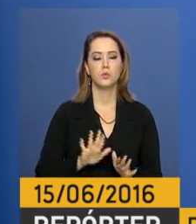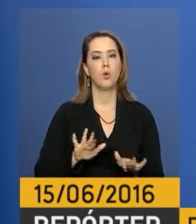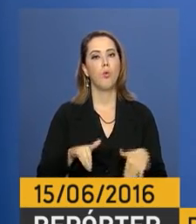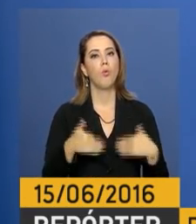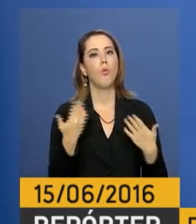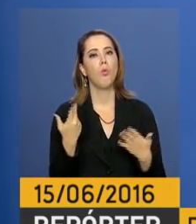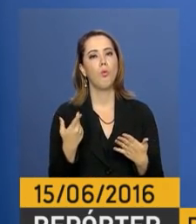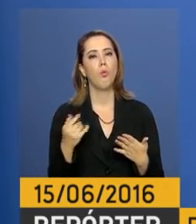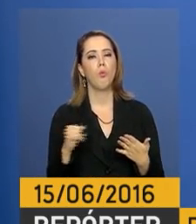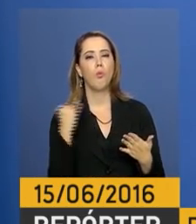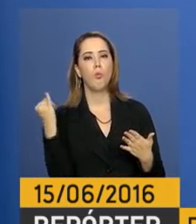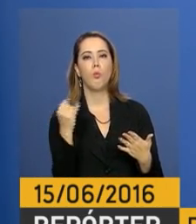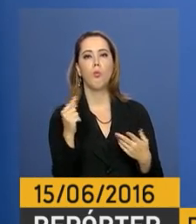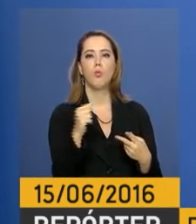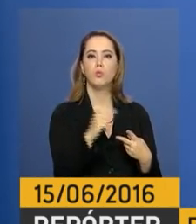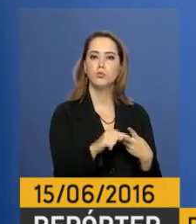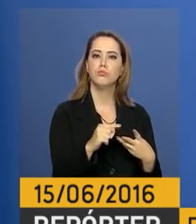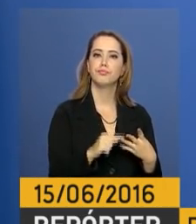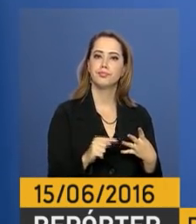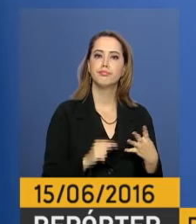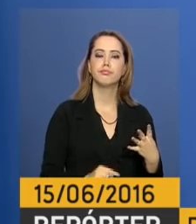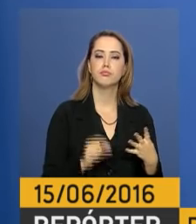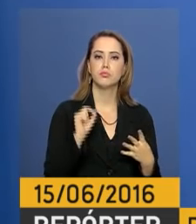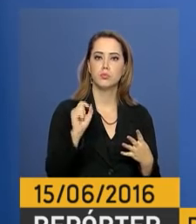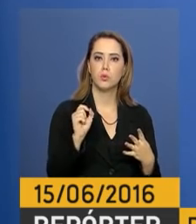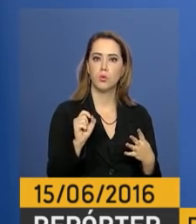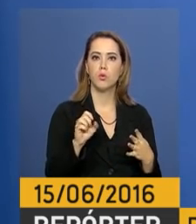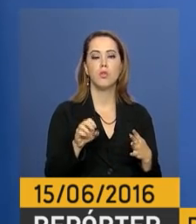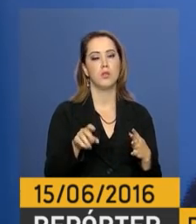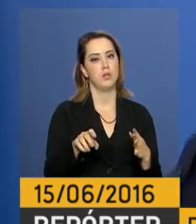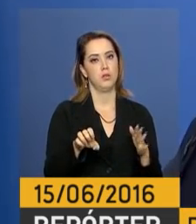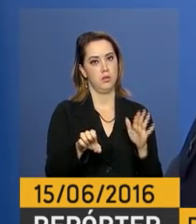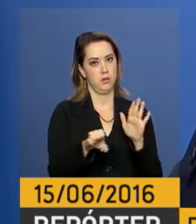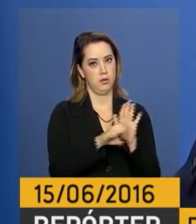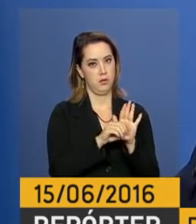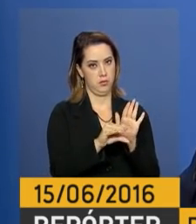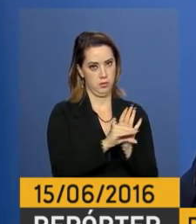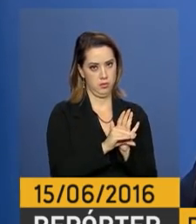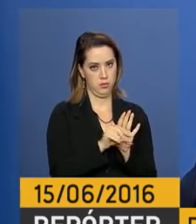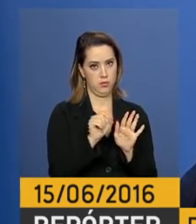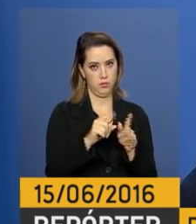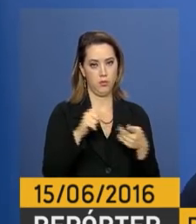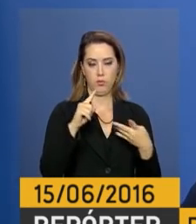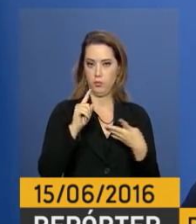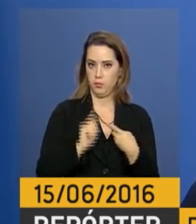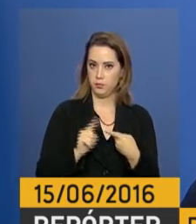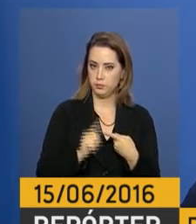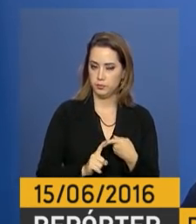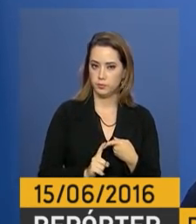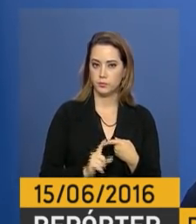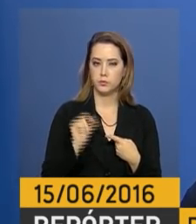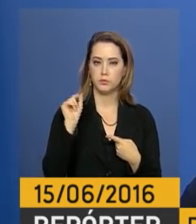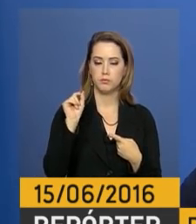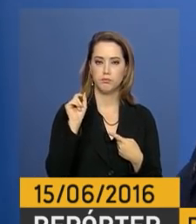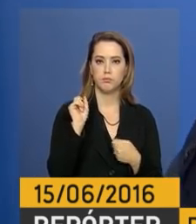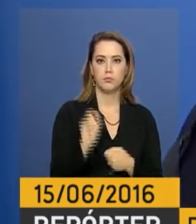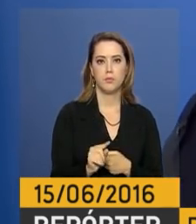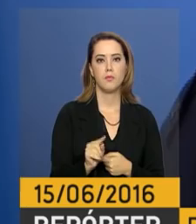pontos fundamentais eh desta emenda constitucional? Em primeiro lugar,